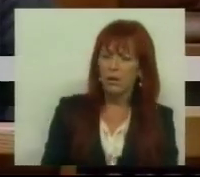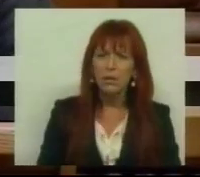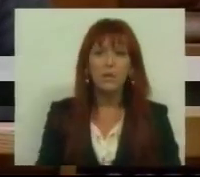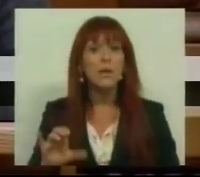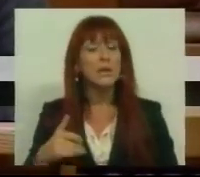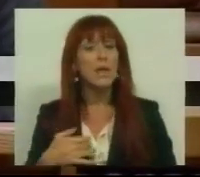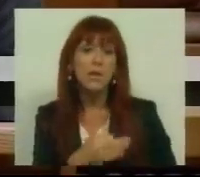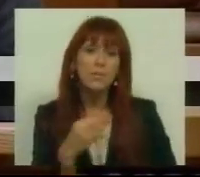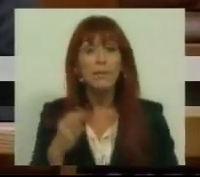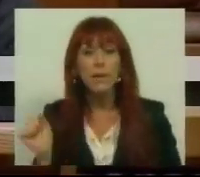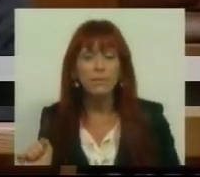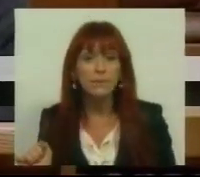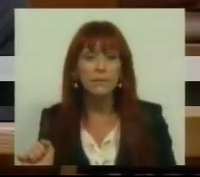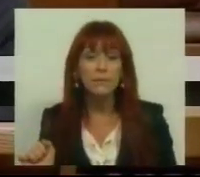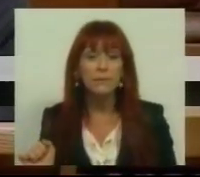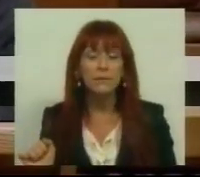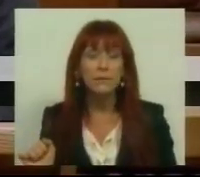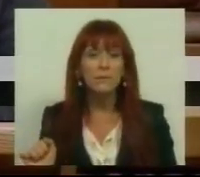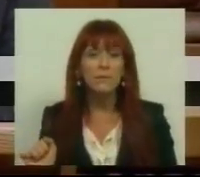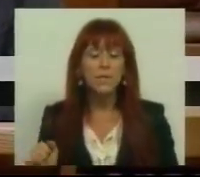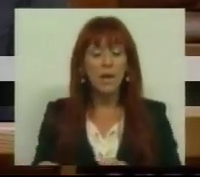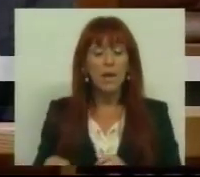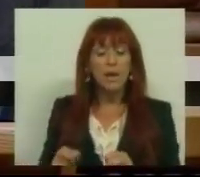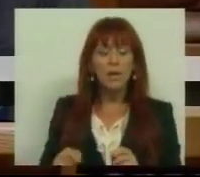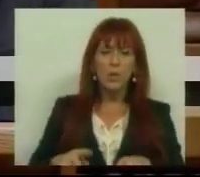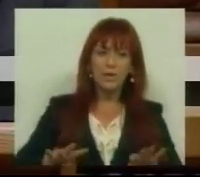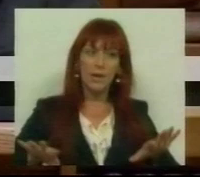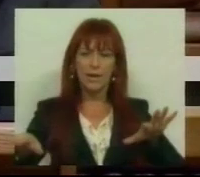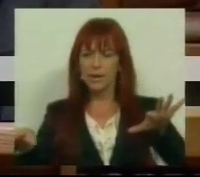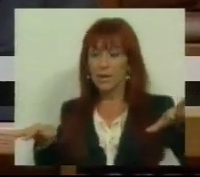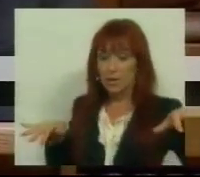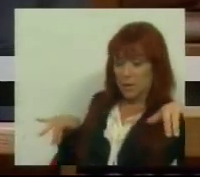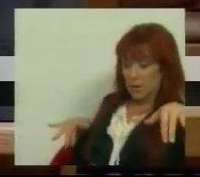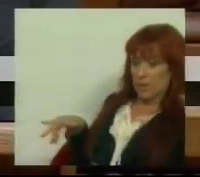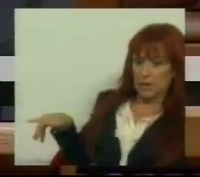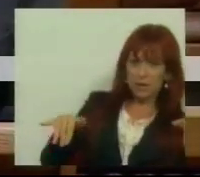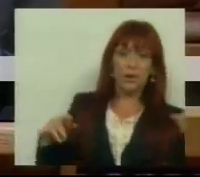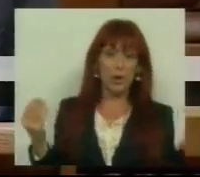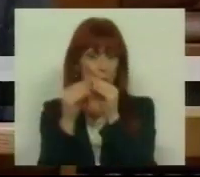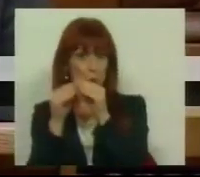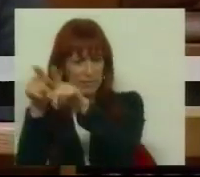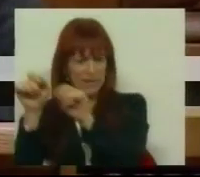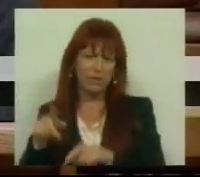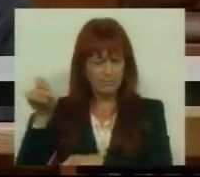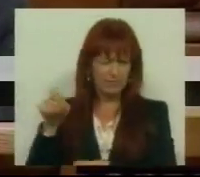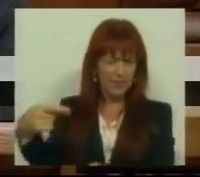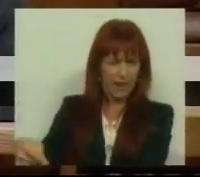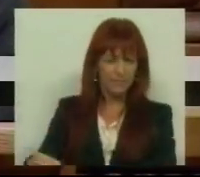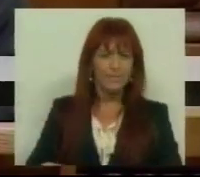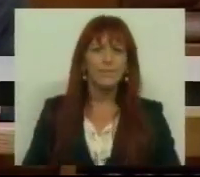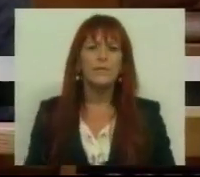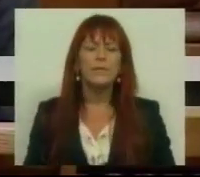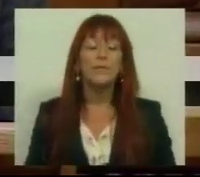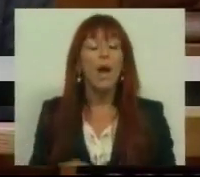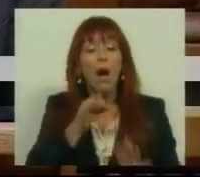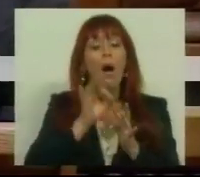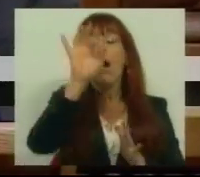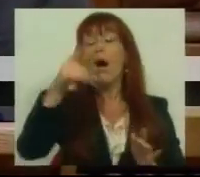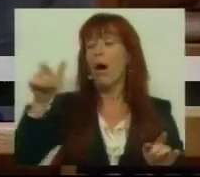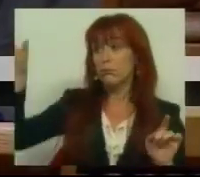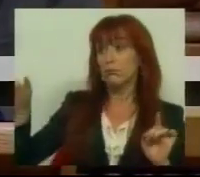O CDS-PP, na gestão acrobática da sua cumplicidade com esta nomeação, insinua